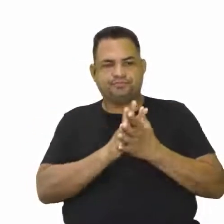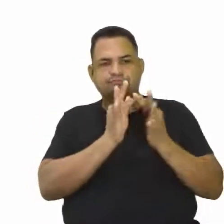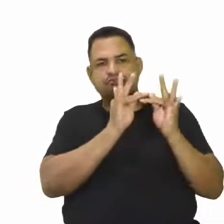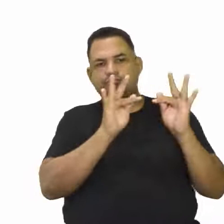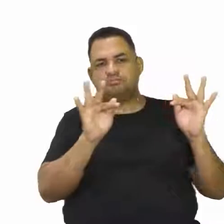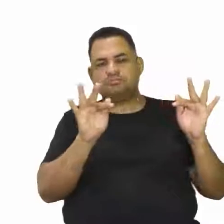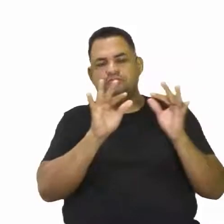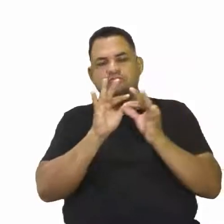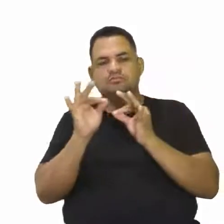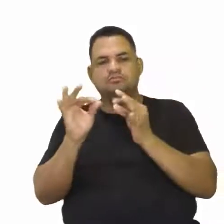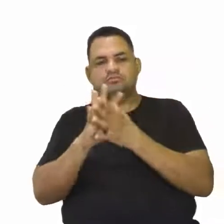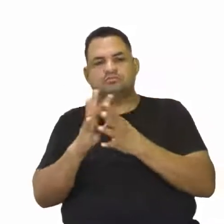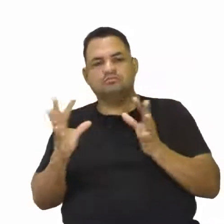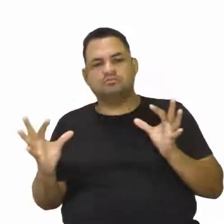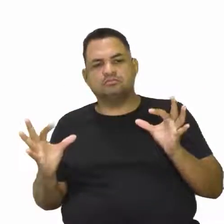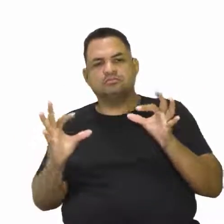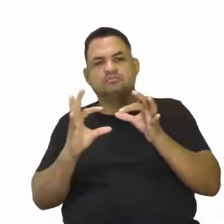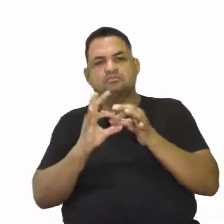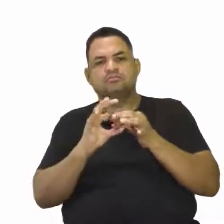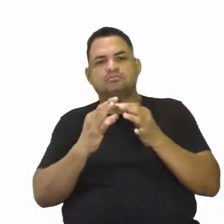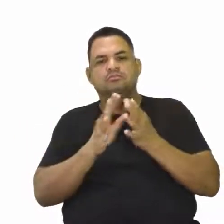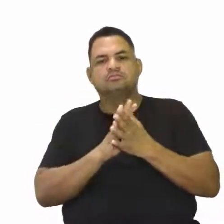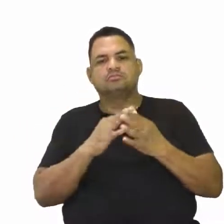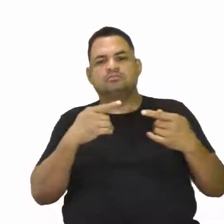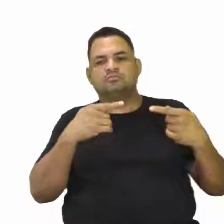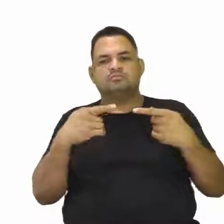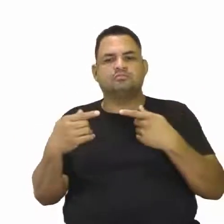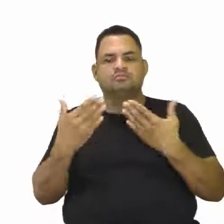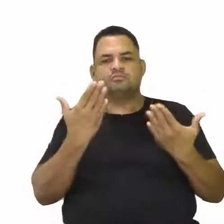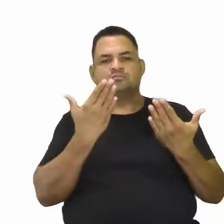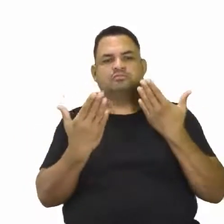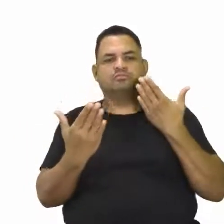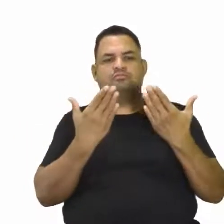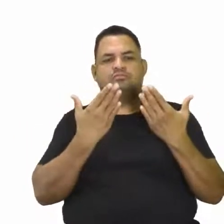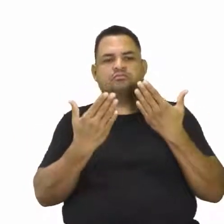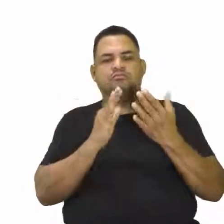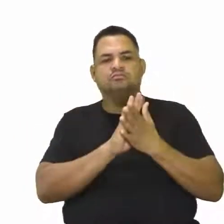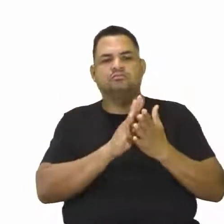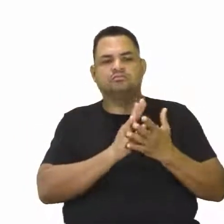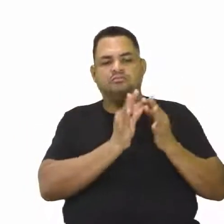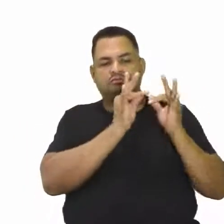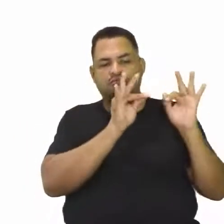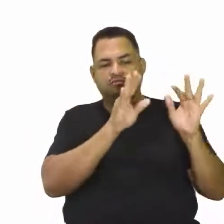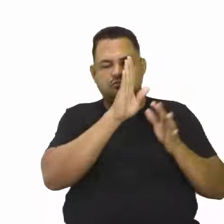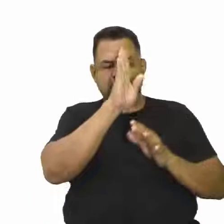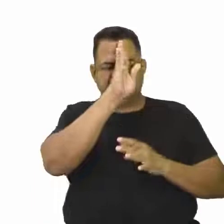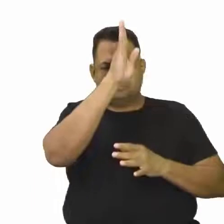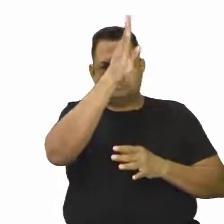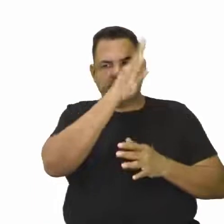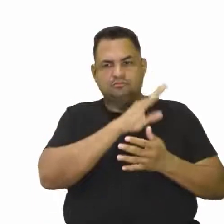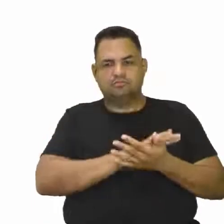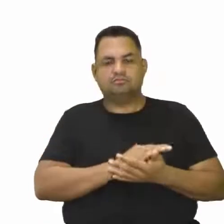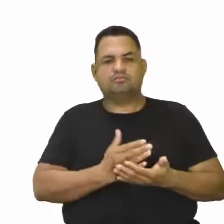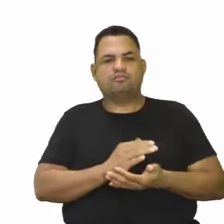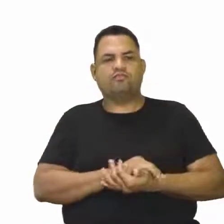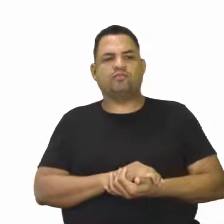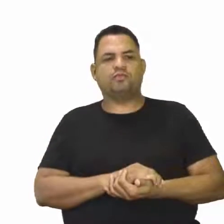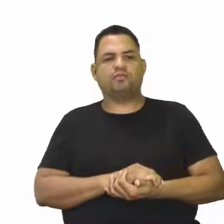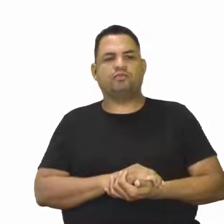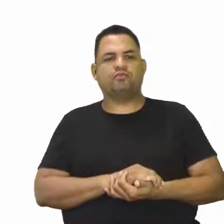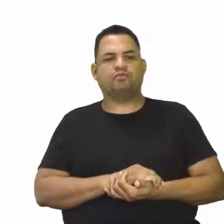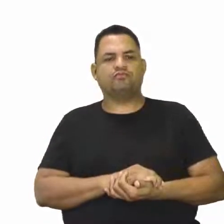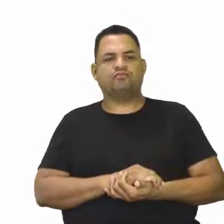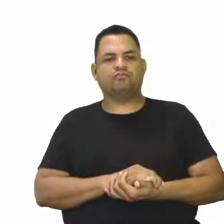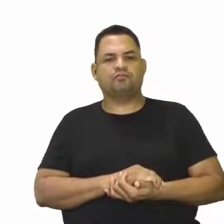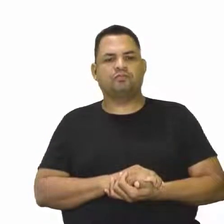oração subordinada que estabelece uma relação de comparação com a oração principal. Comparação. Lo